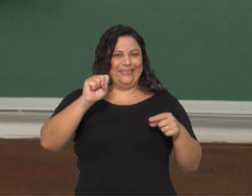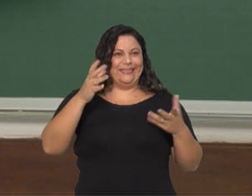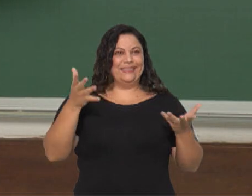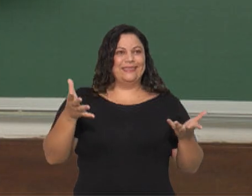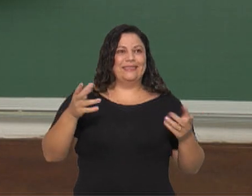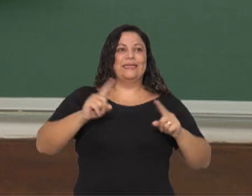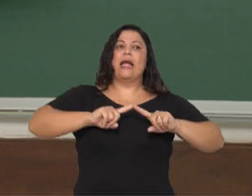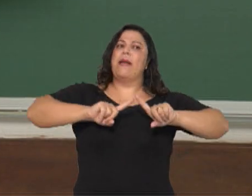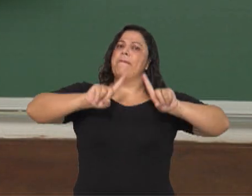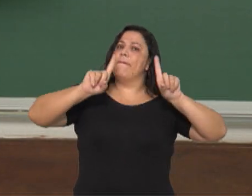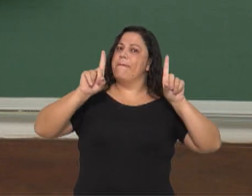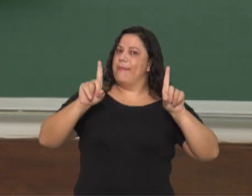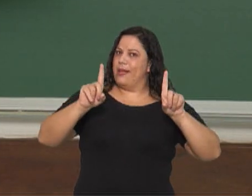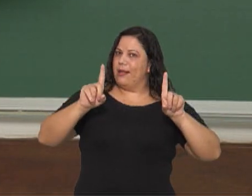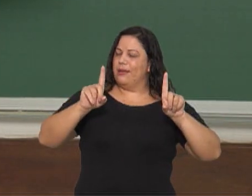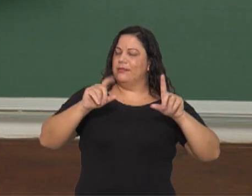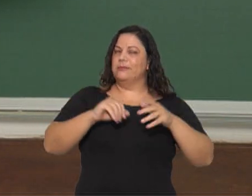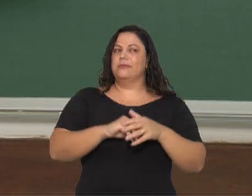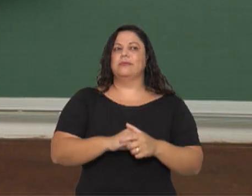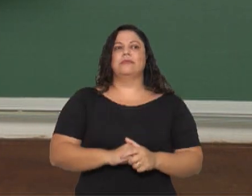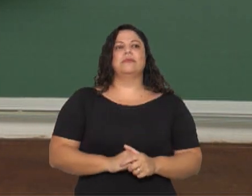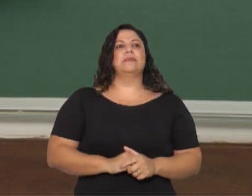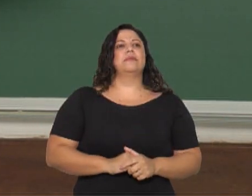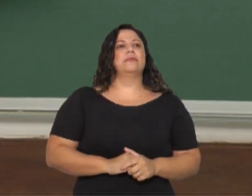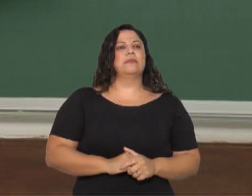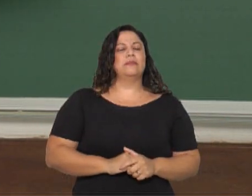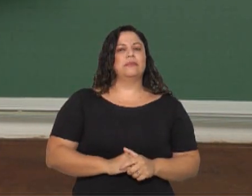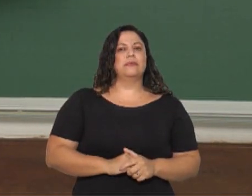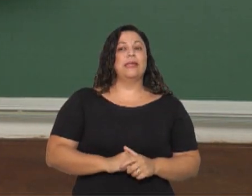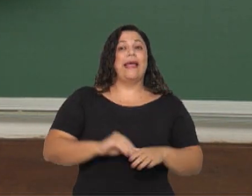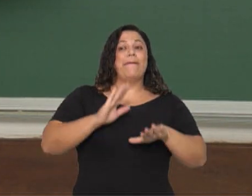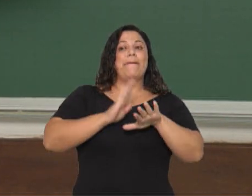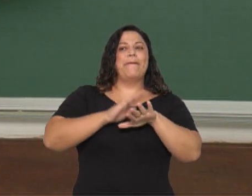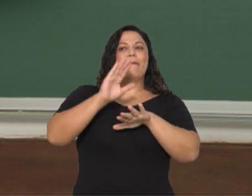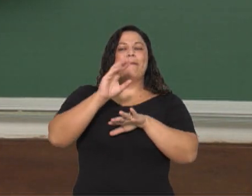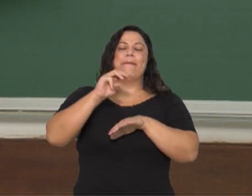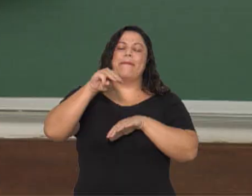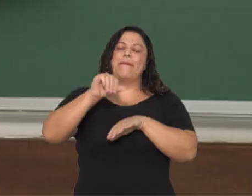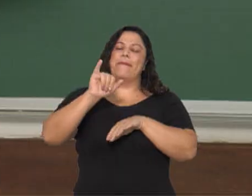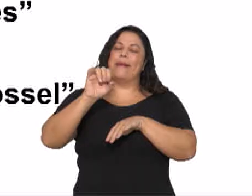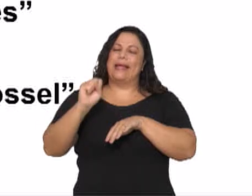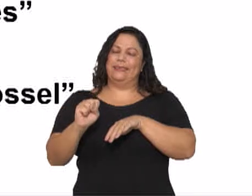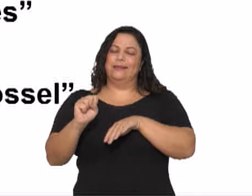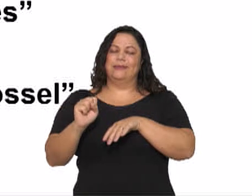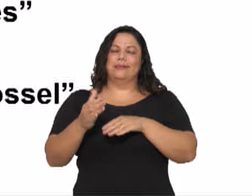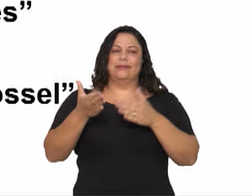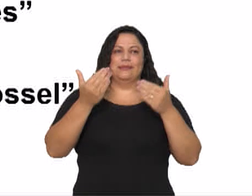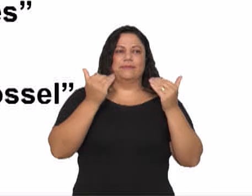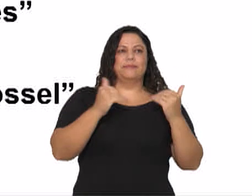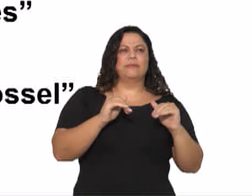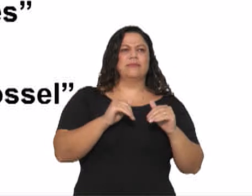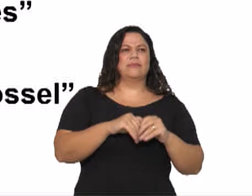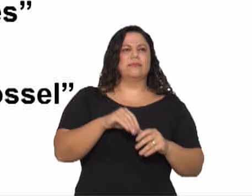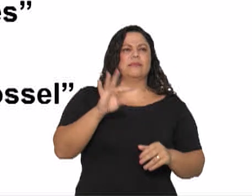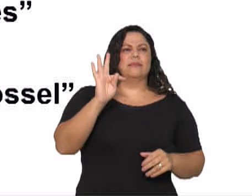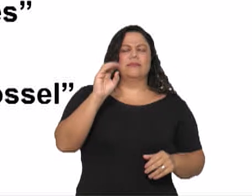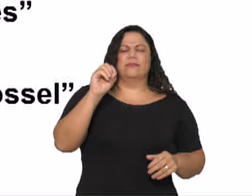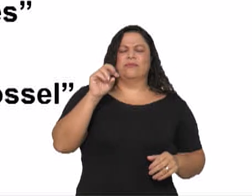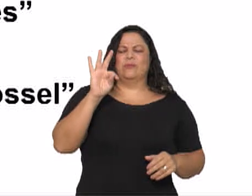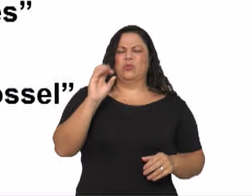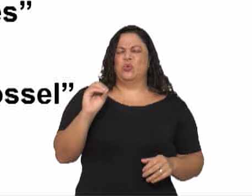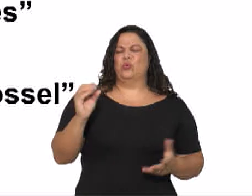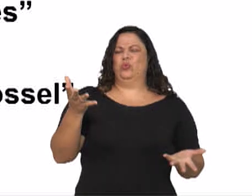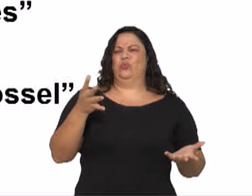quantidade, mais, uno mais uno, um mais um. Tonto, uma pessoa molesta, desagradável,